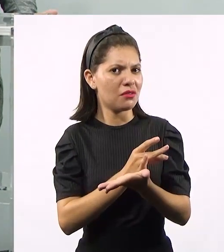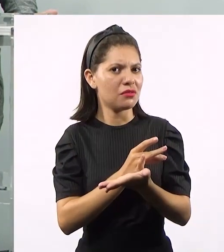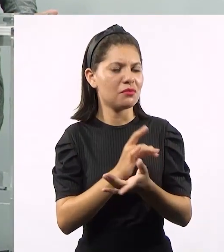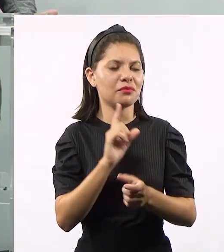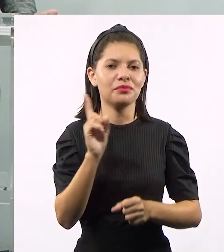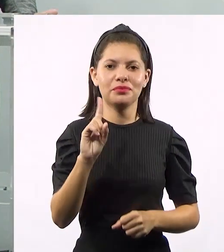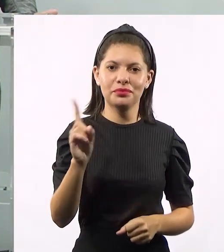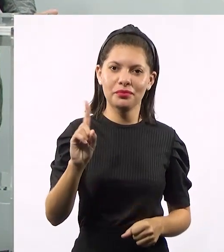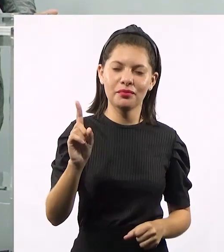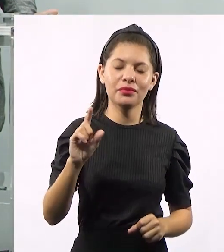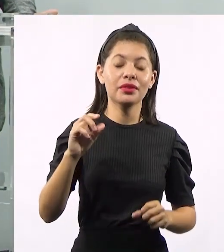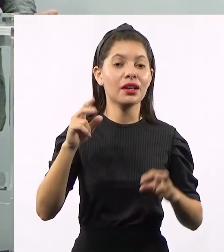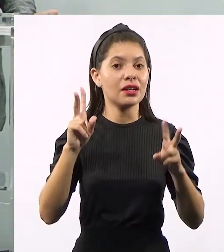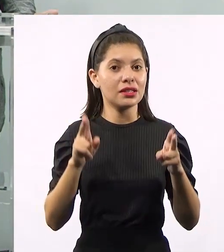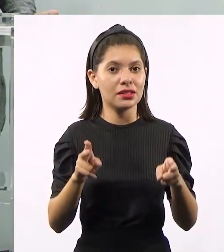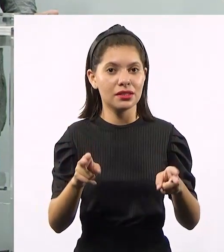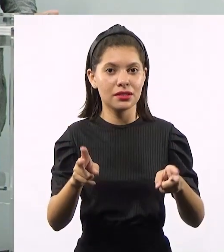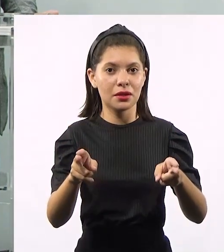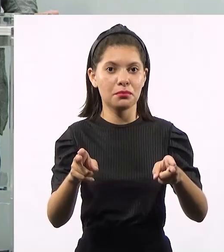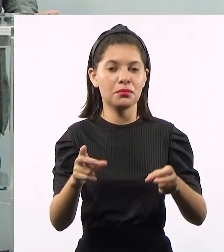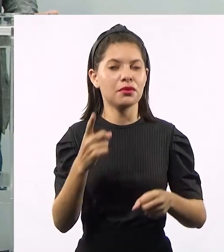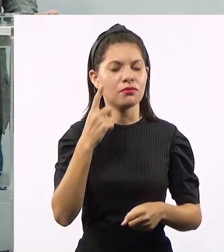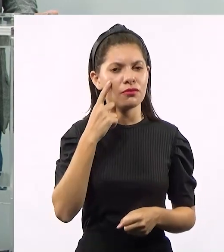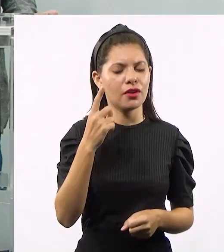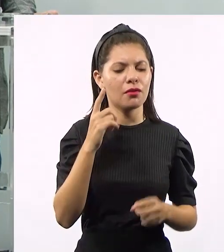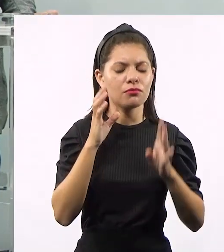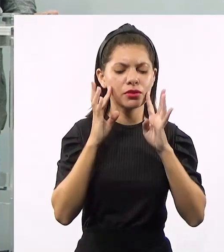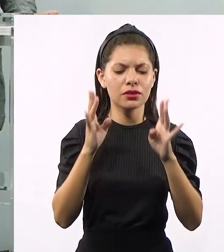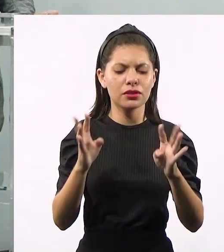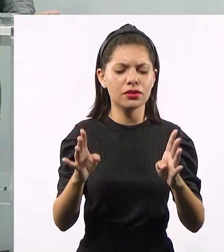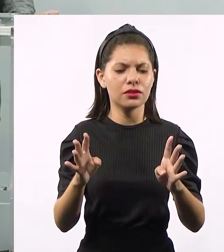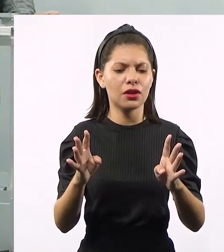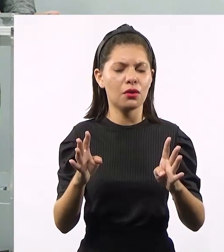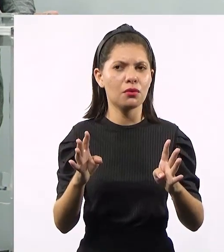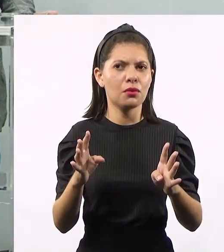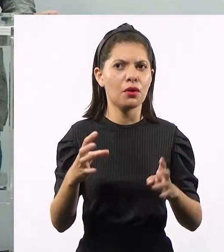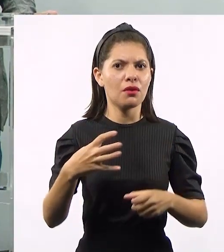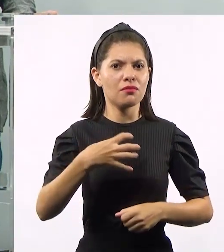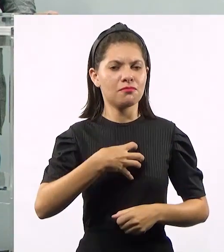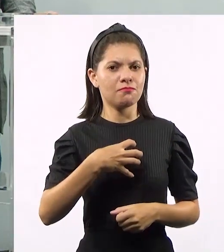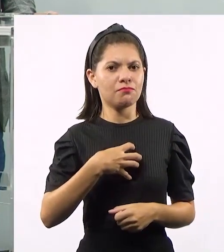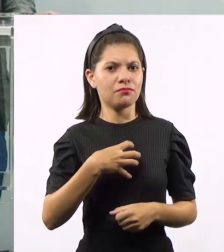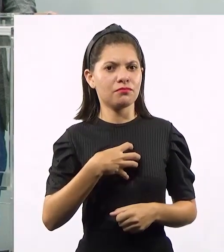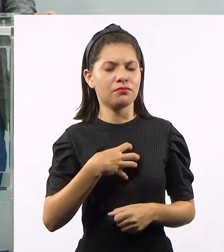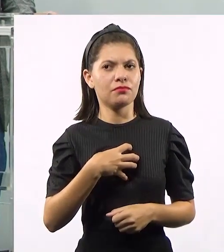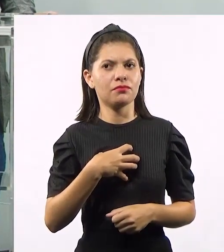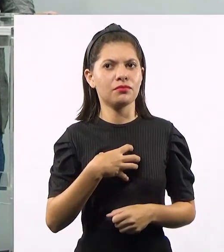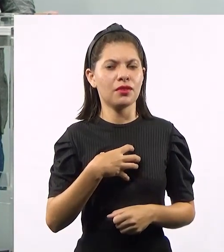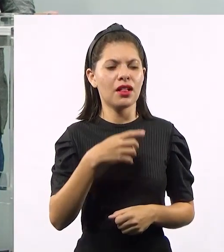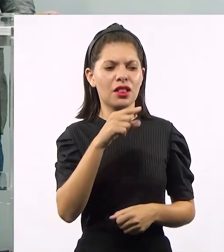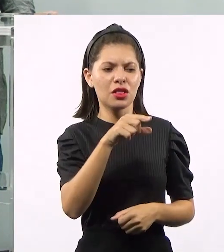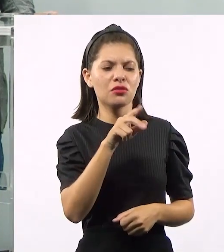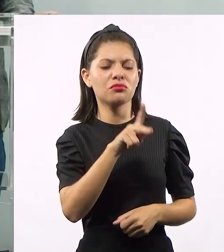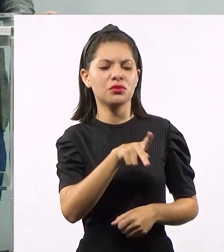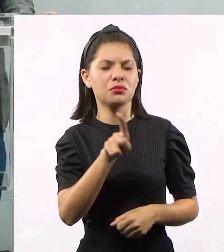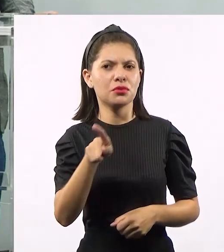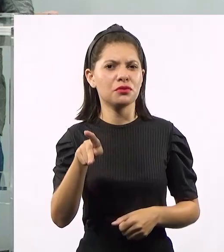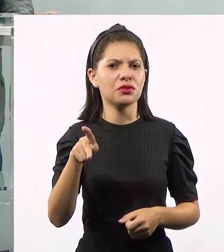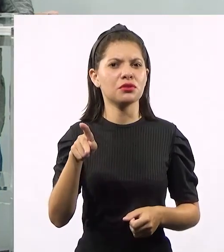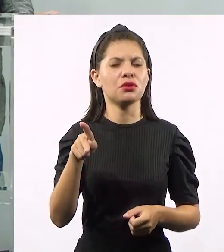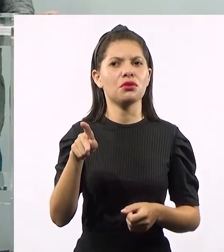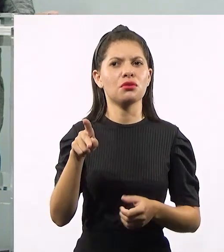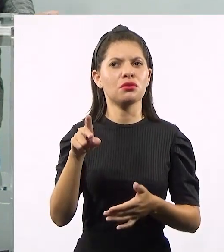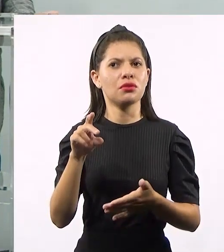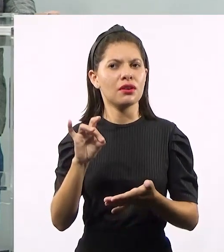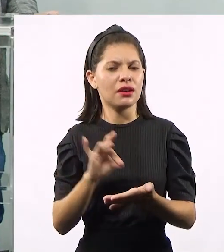confiável? Então sempre verifique, olha, será que isso pode afetar o psicológico, o emocional na hora de responder o questionário para gerar erros